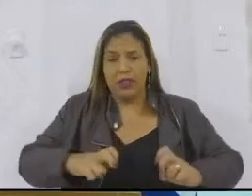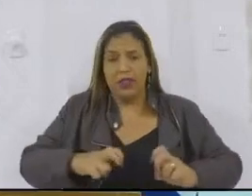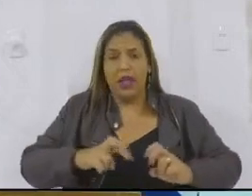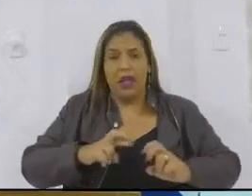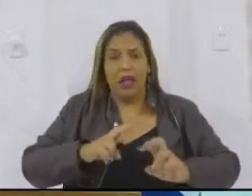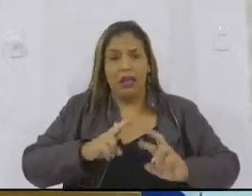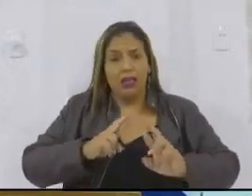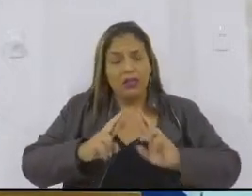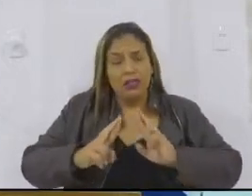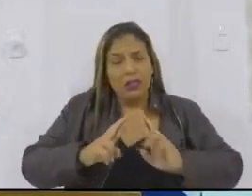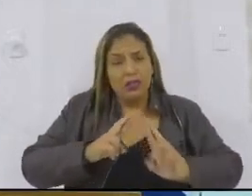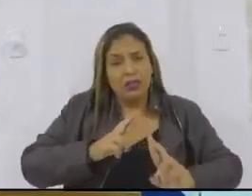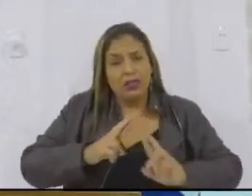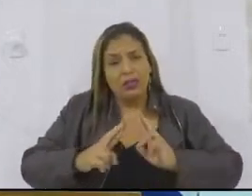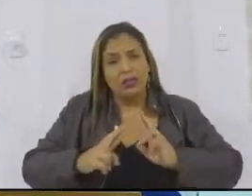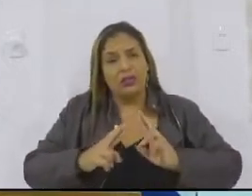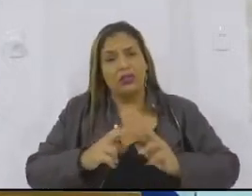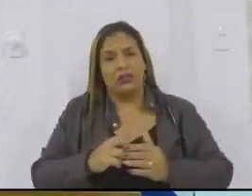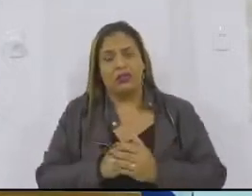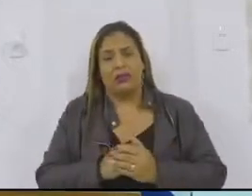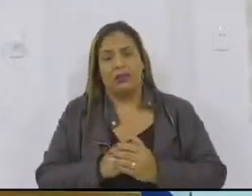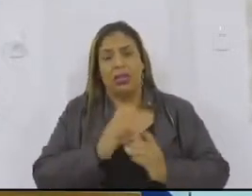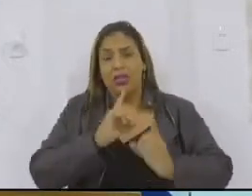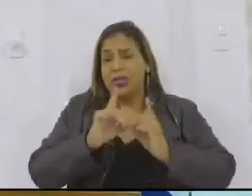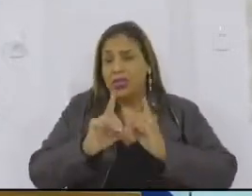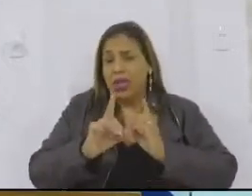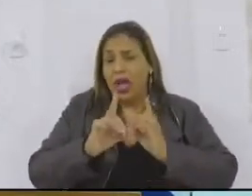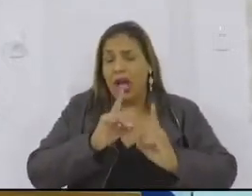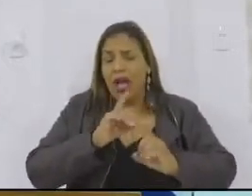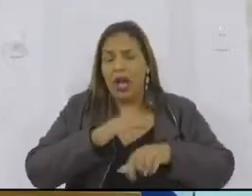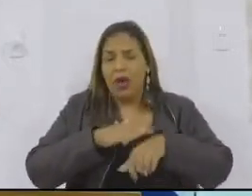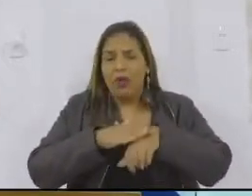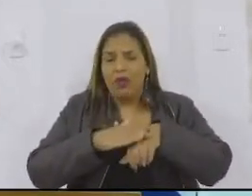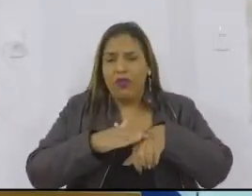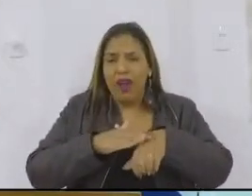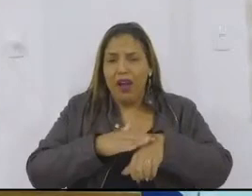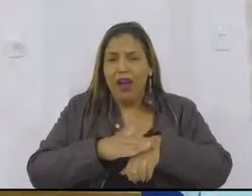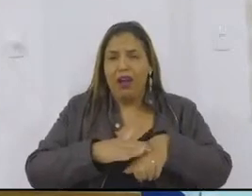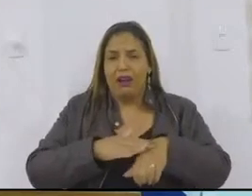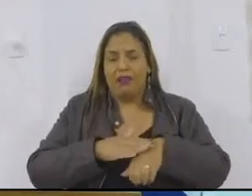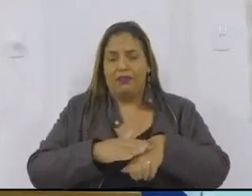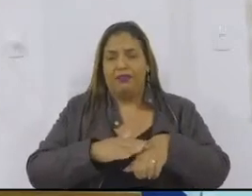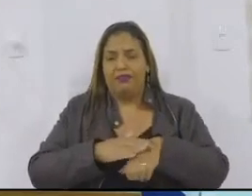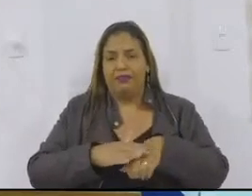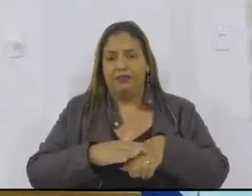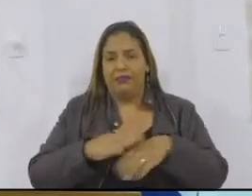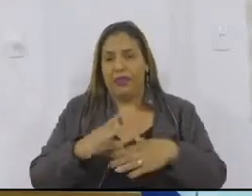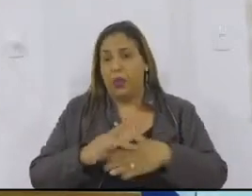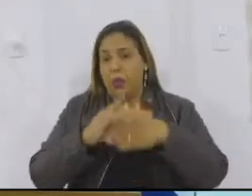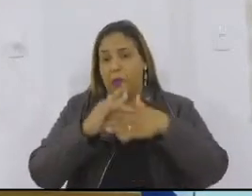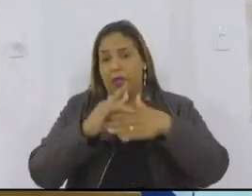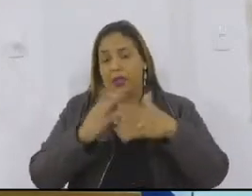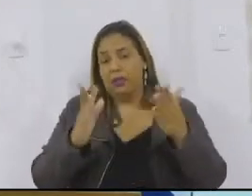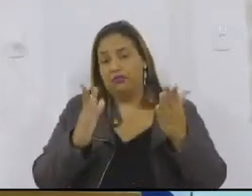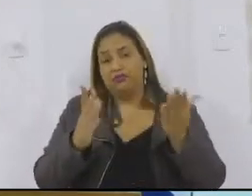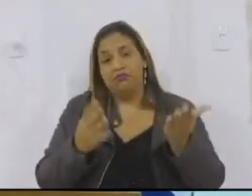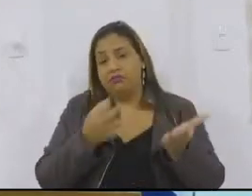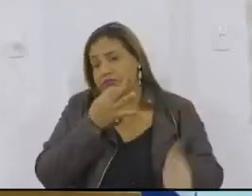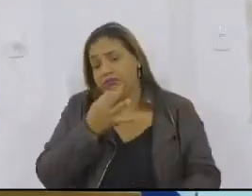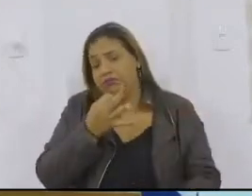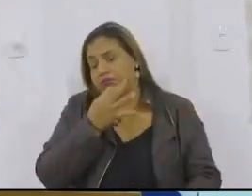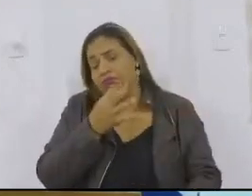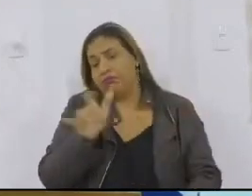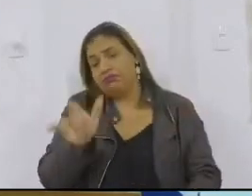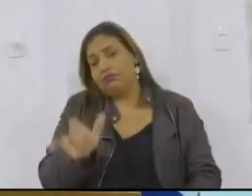já que ele quer implantar o trabalho de transporte circular na cidade, vereador. Aí, a sugestão